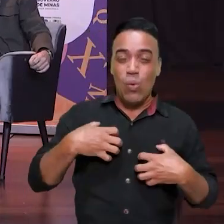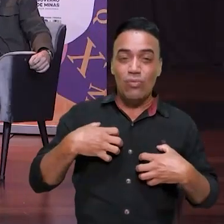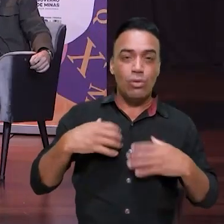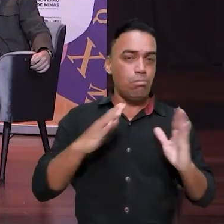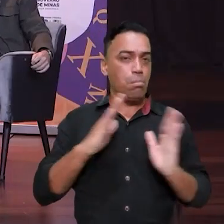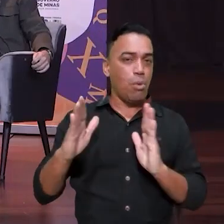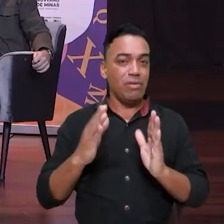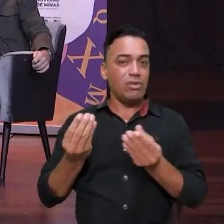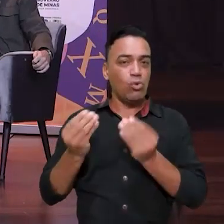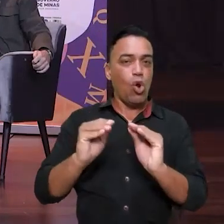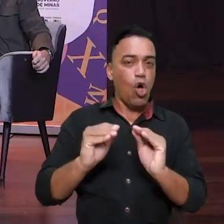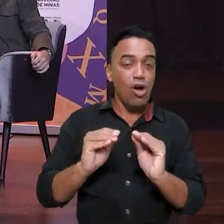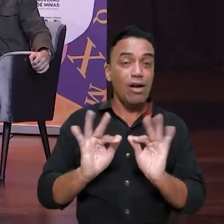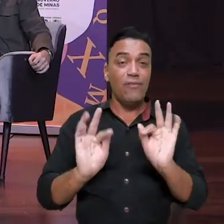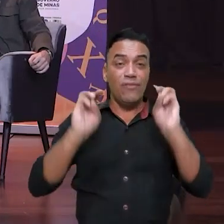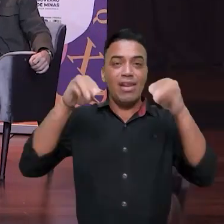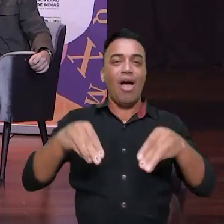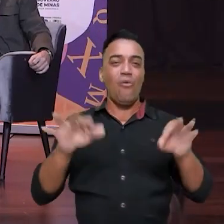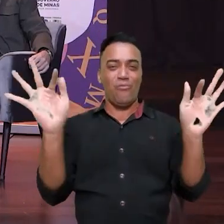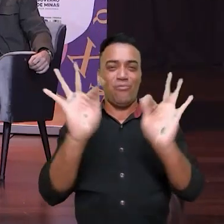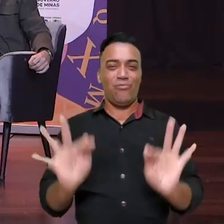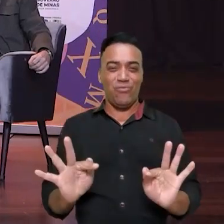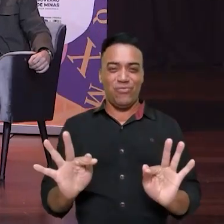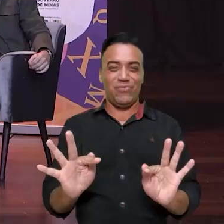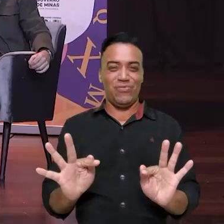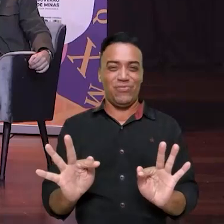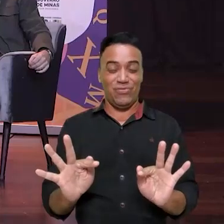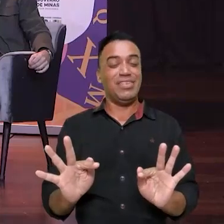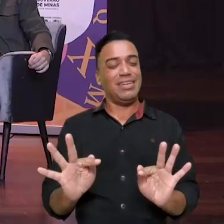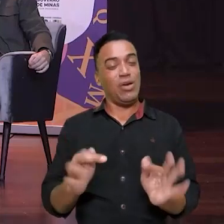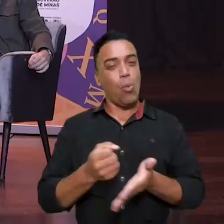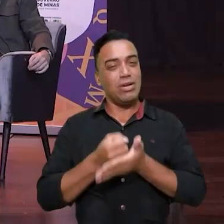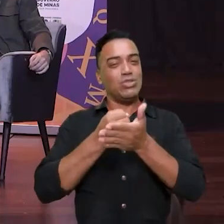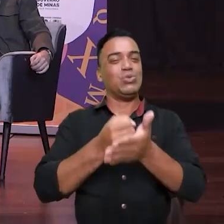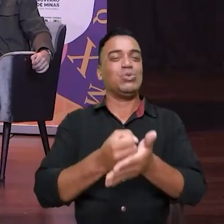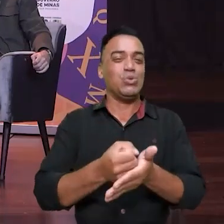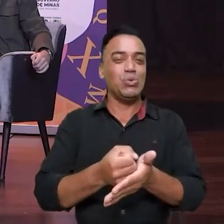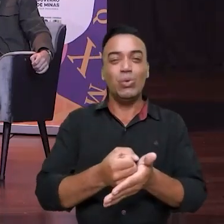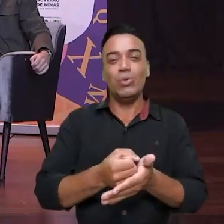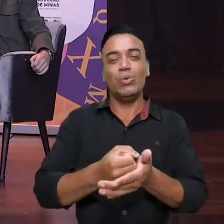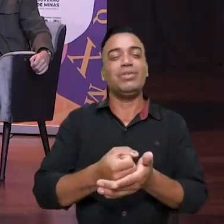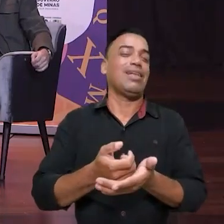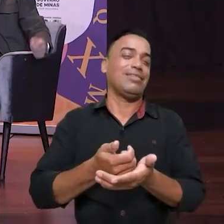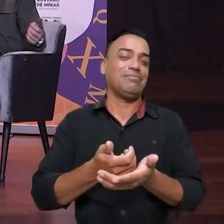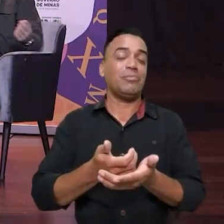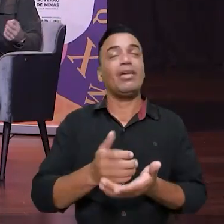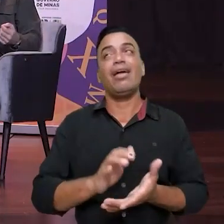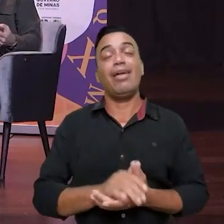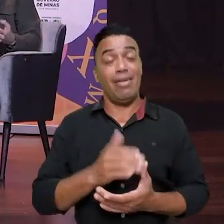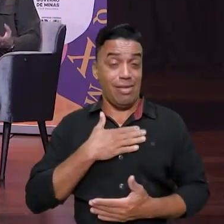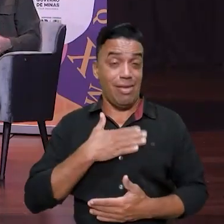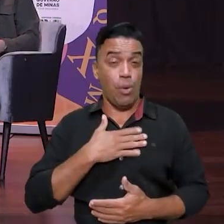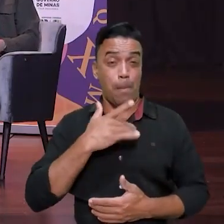certo momento, você traz até um final feliz para elas, né? Como uma ajuda, uma redenção, eu não sei. Eu sou pai